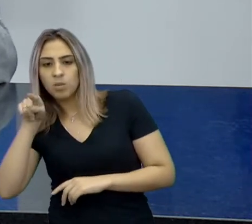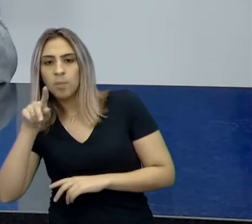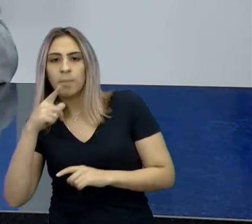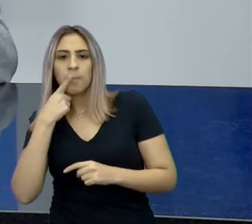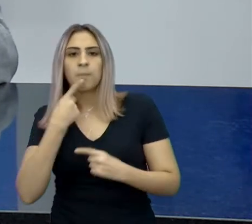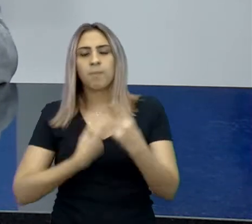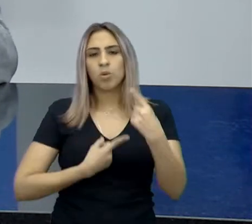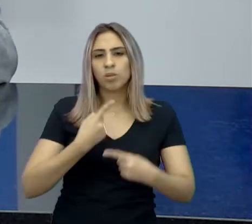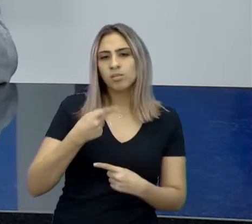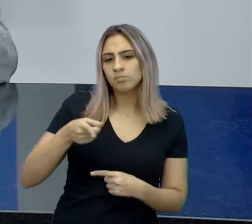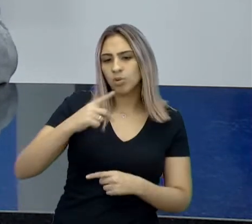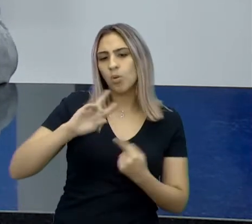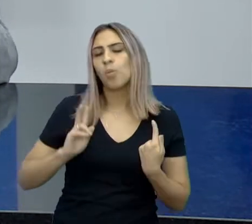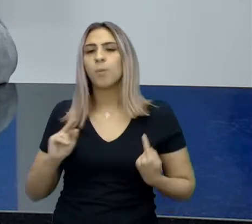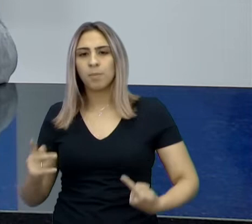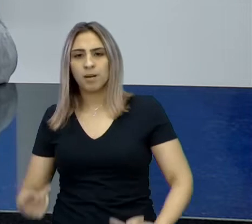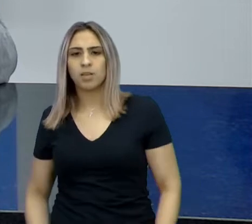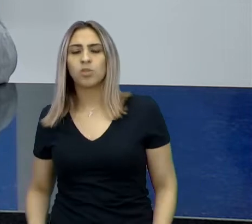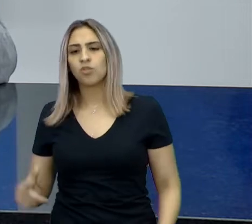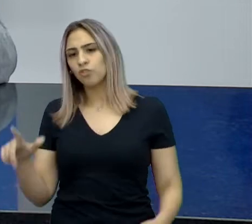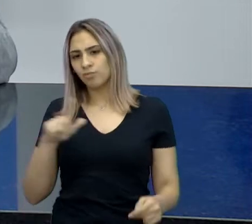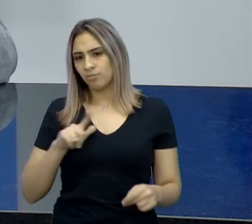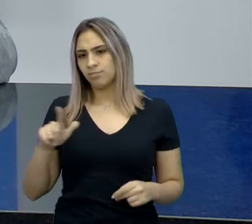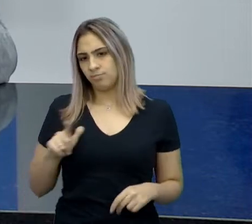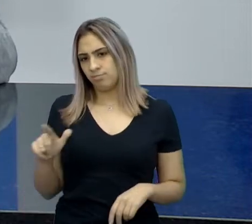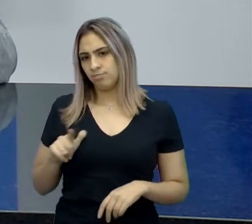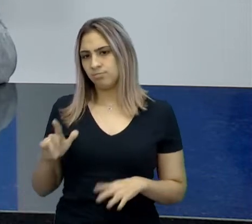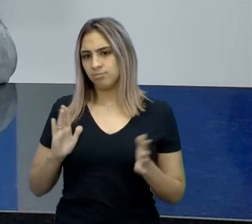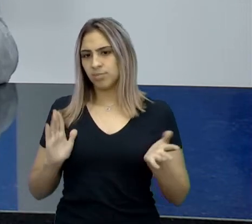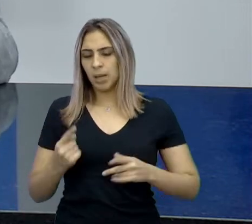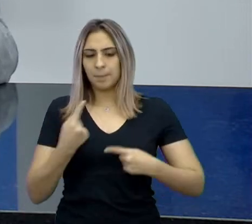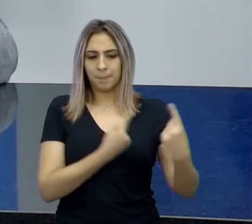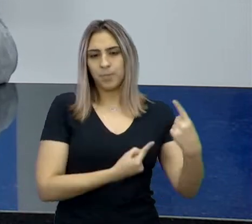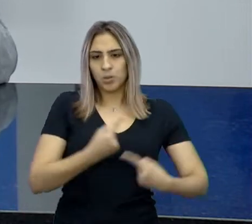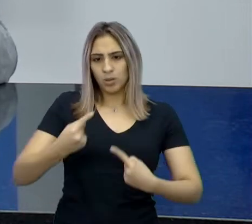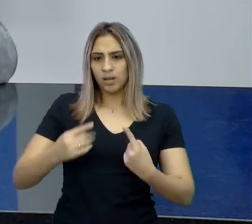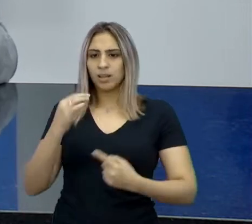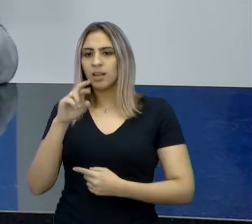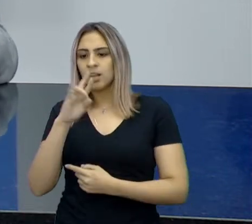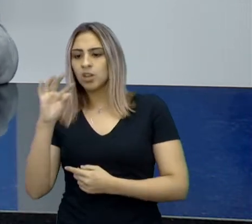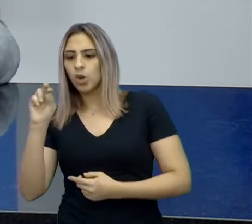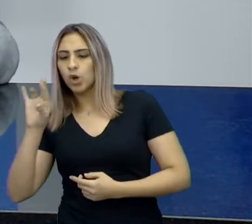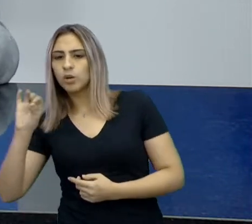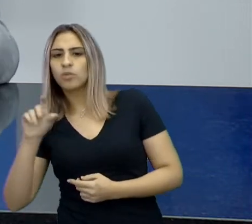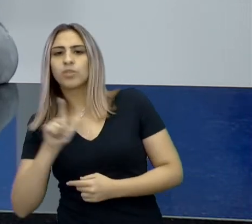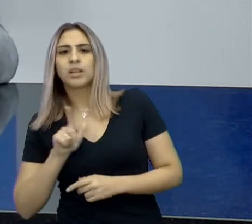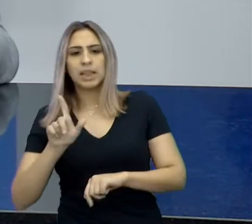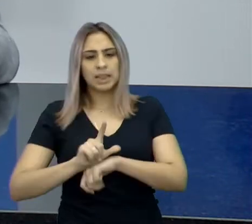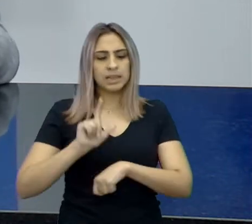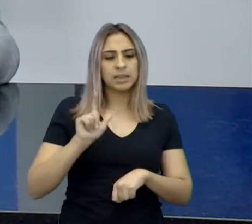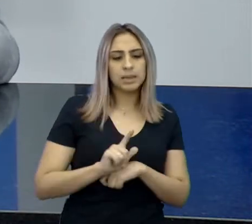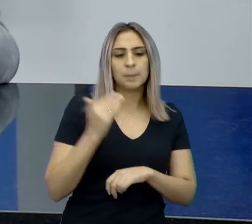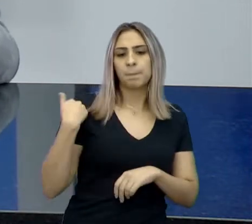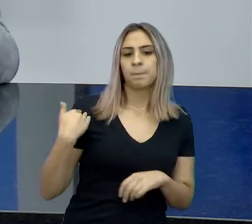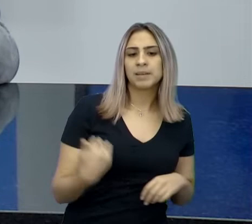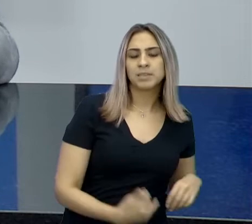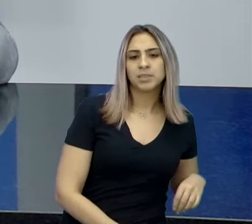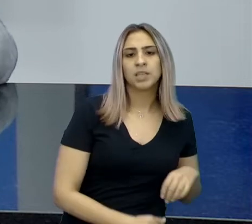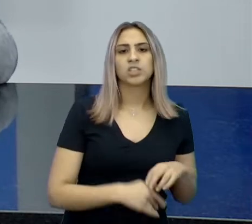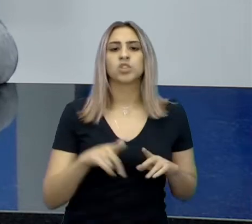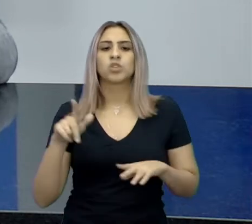Então os seres humanos vão ter aí a política no território, então a gente vai ter líderes, vai ter